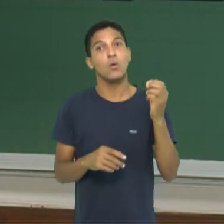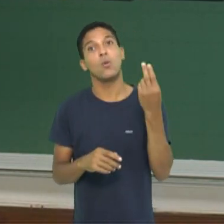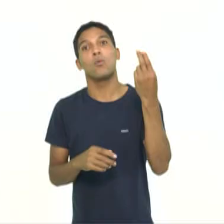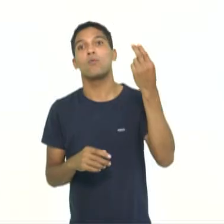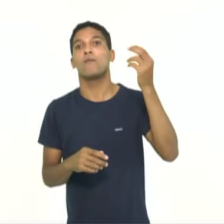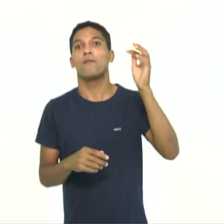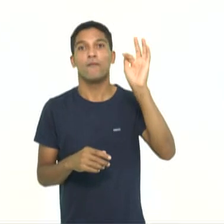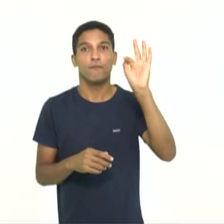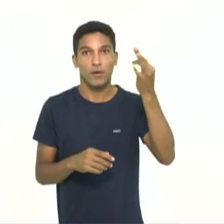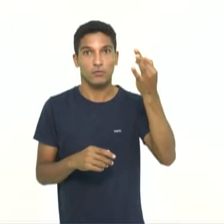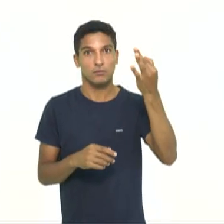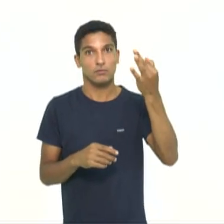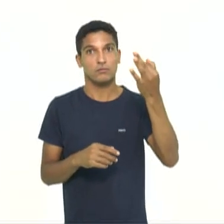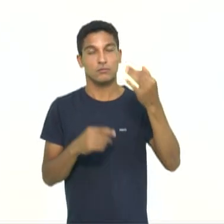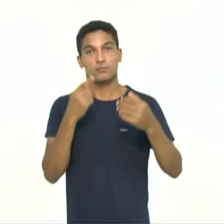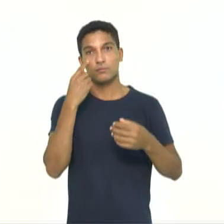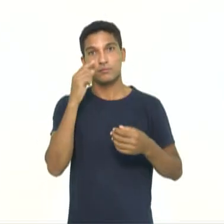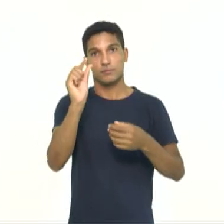já.